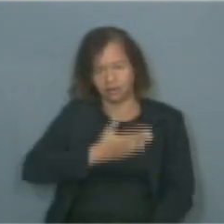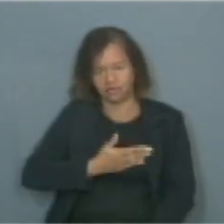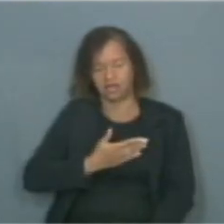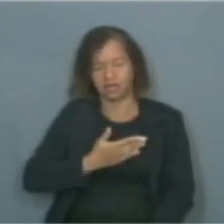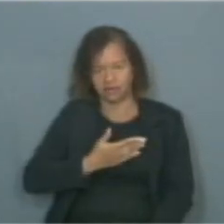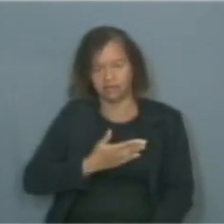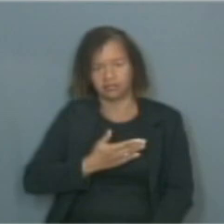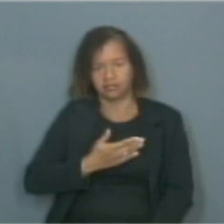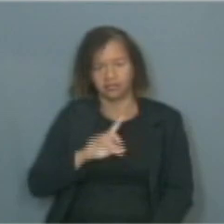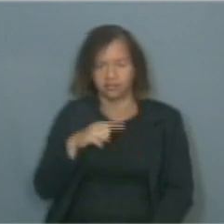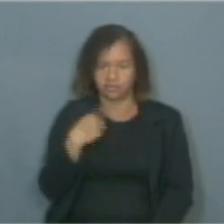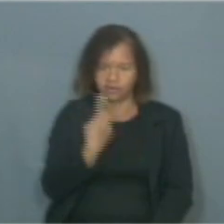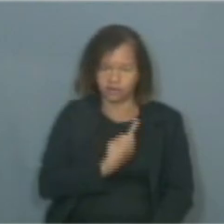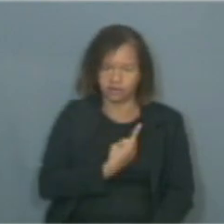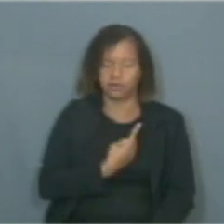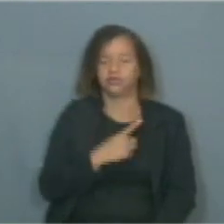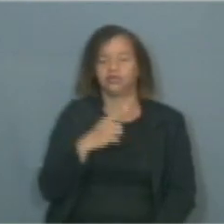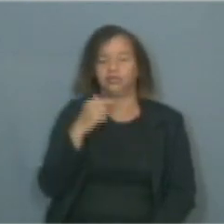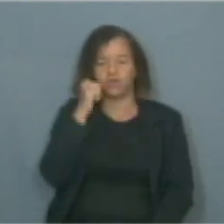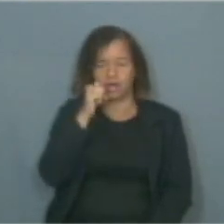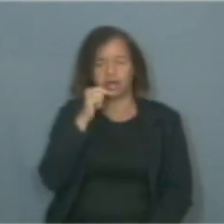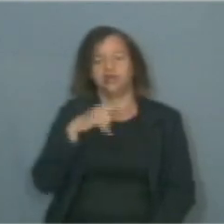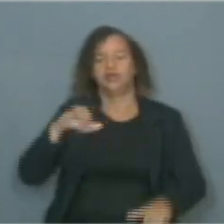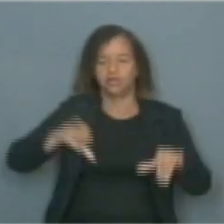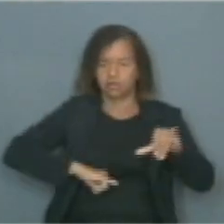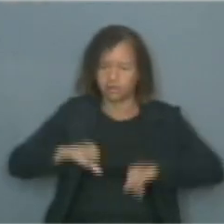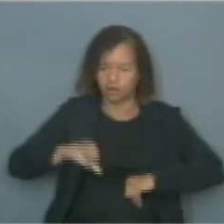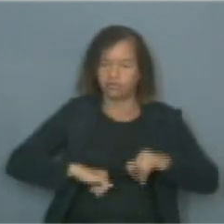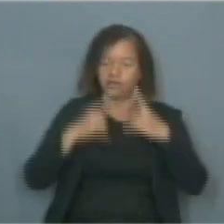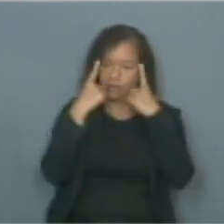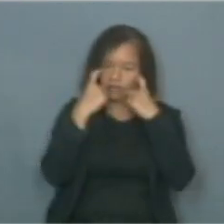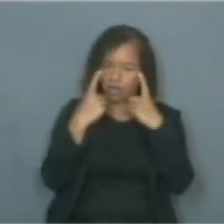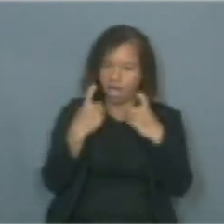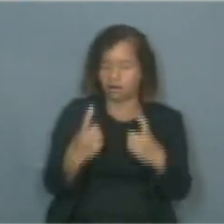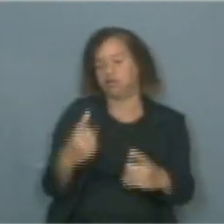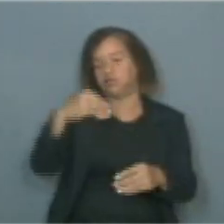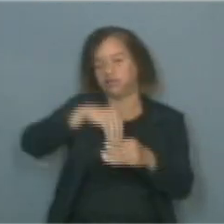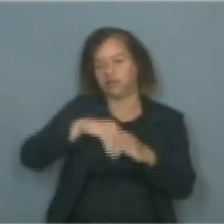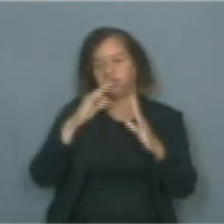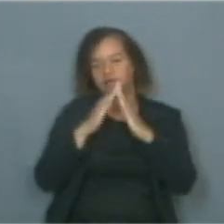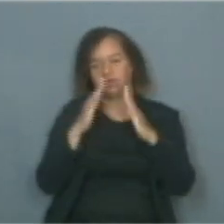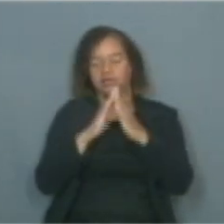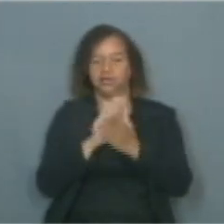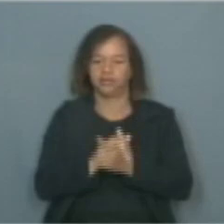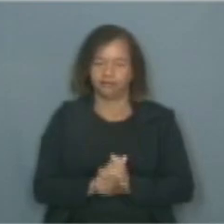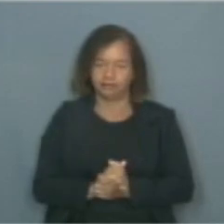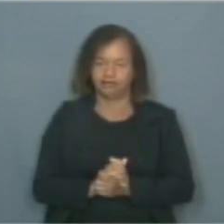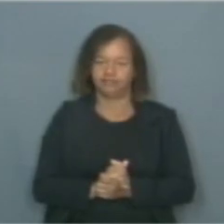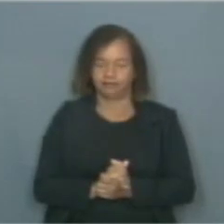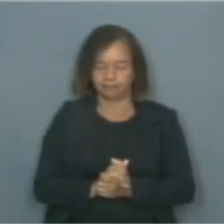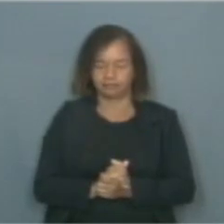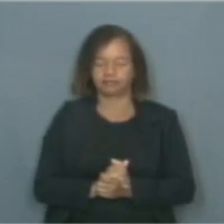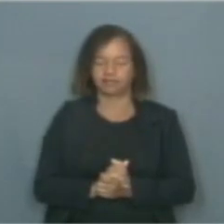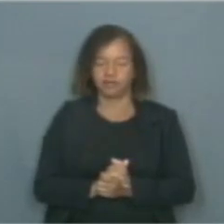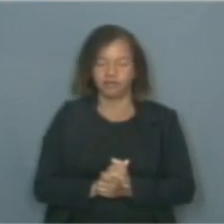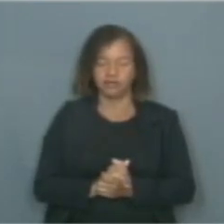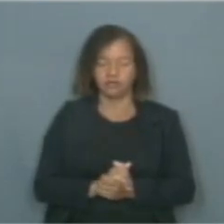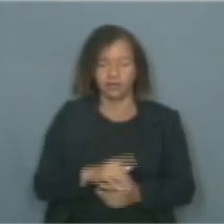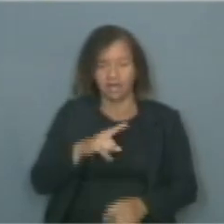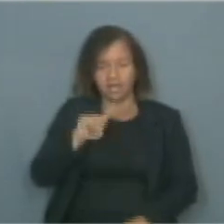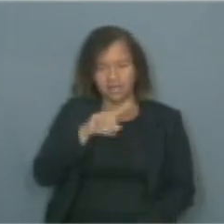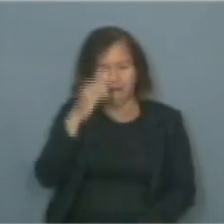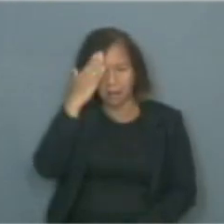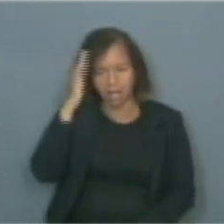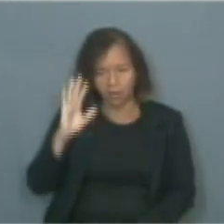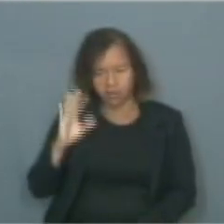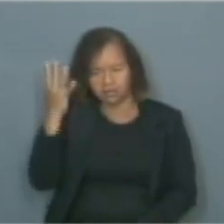Carlos Muniz, que nós mulheres sofremos as violências domésticas dentro das nossas próprias casas. E sabe o que